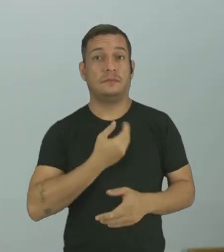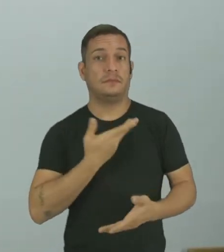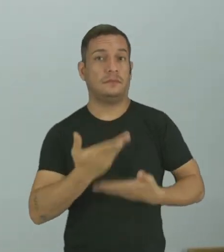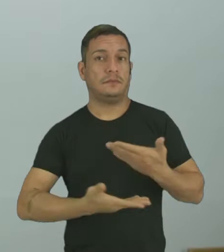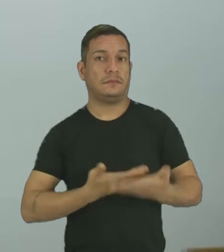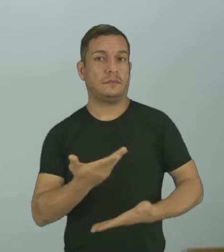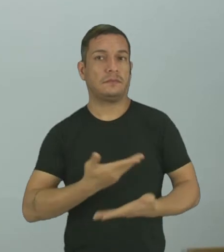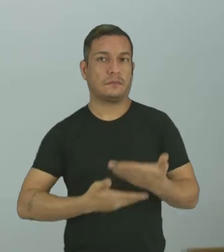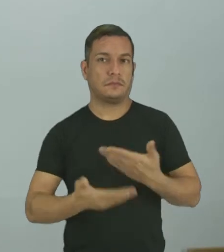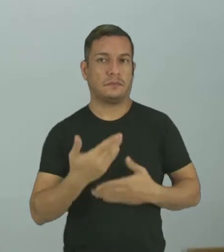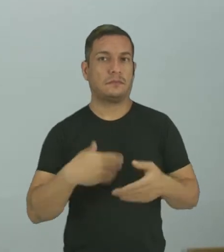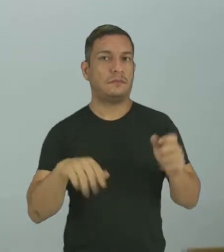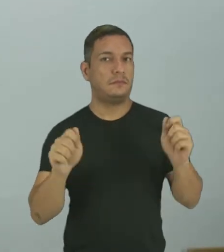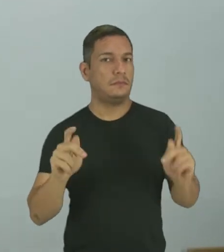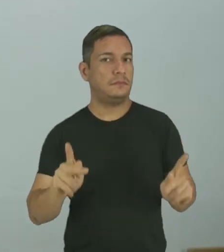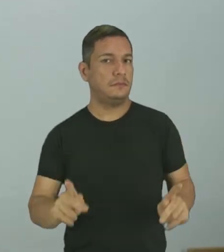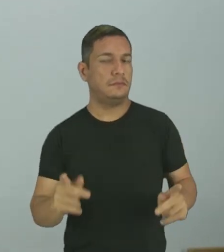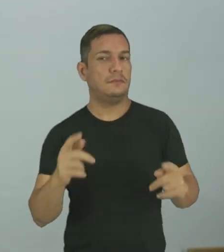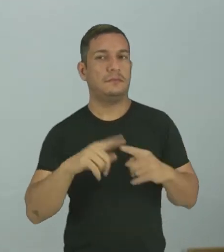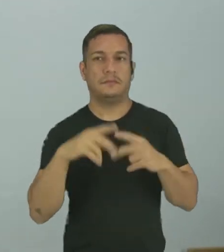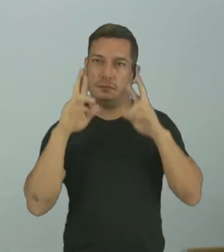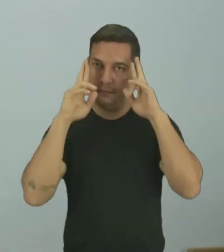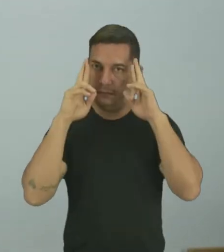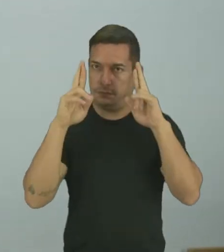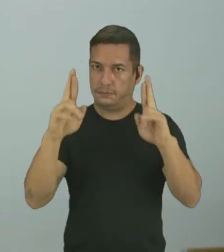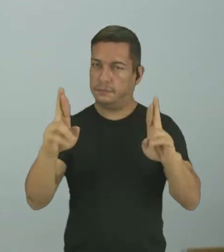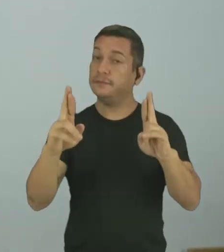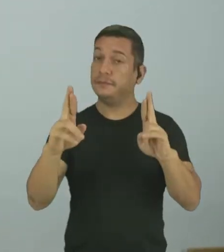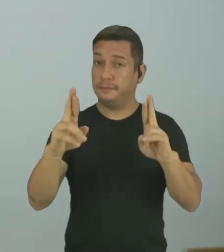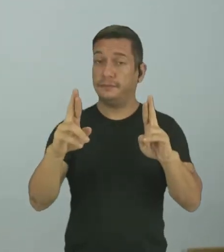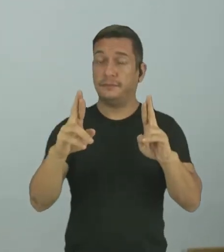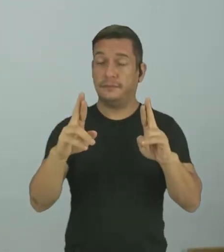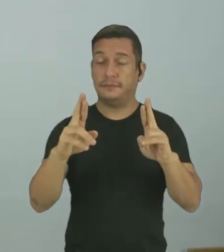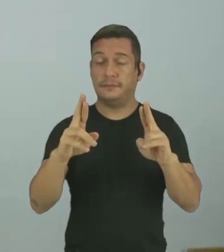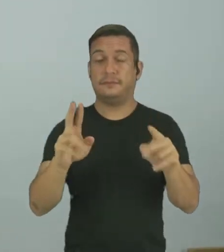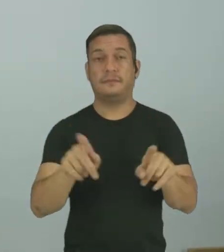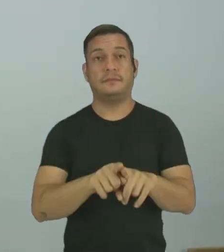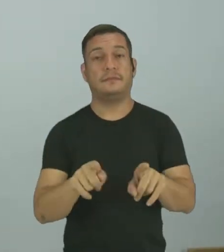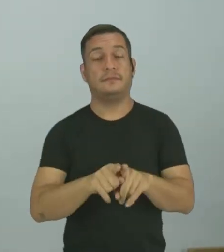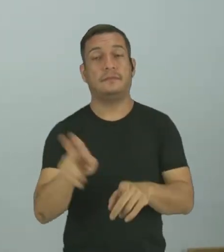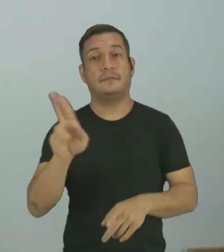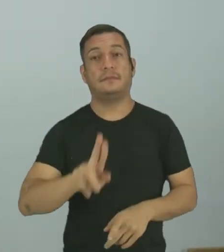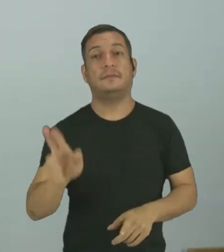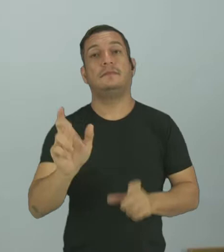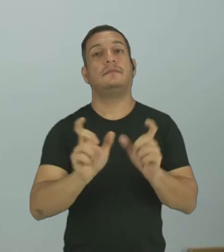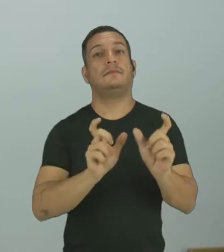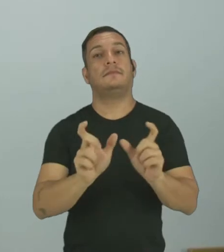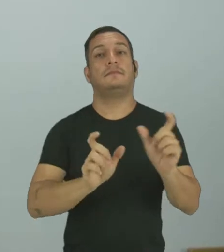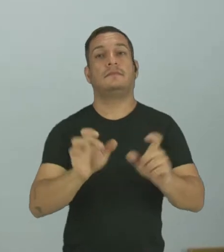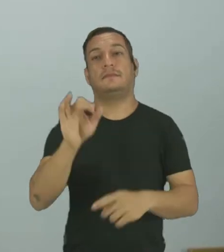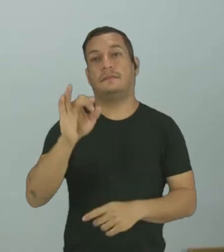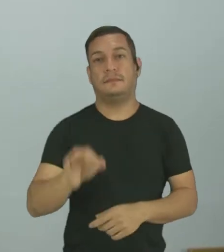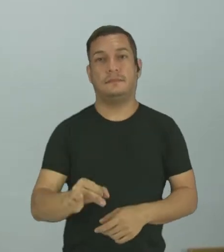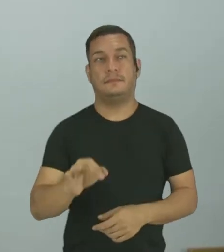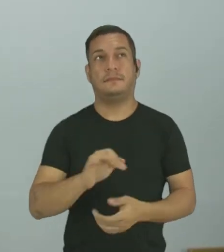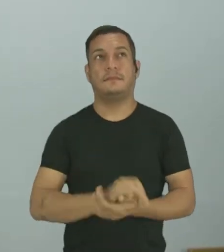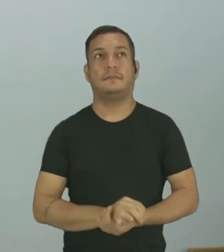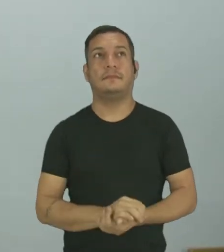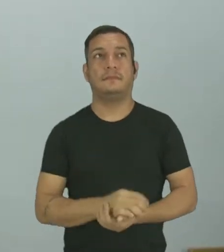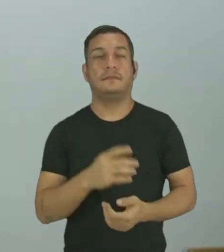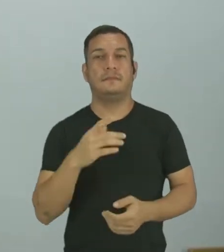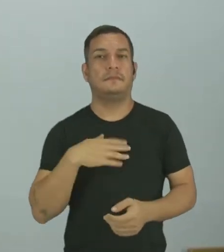mais harmoniosa, mais respeitosa, usando as palavras certinha,